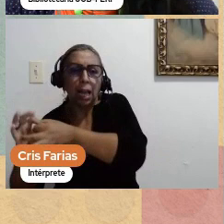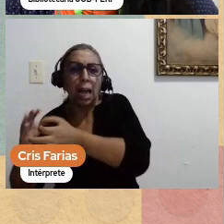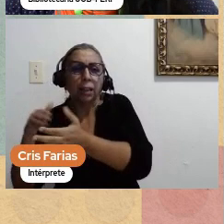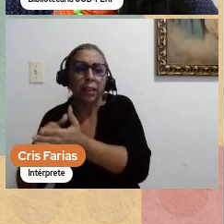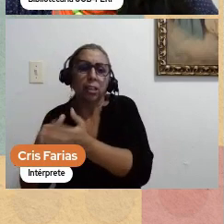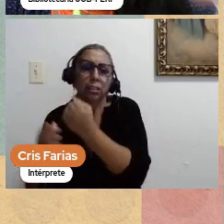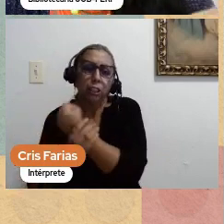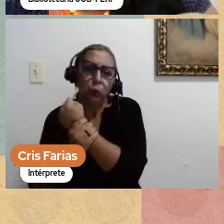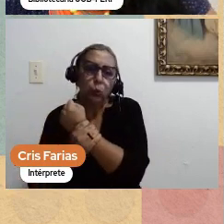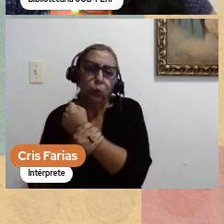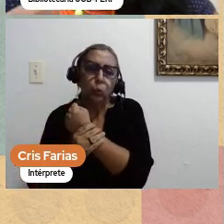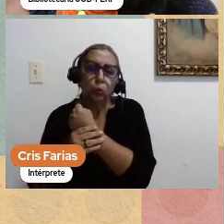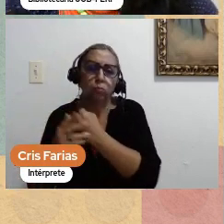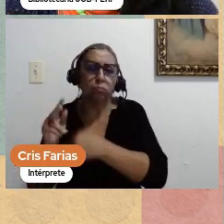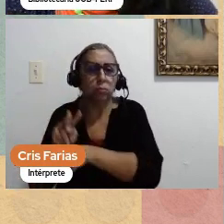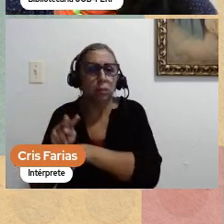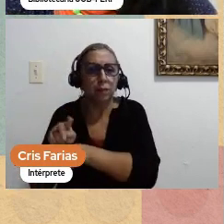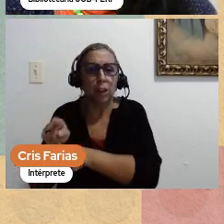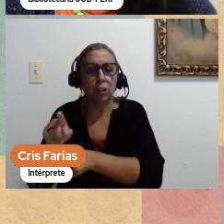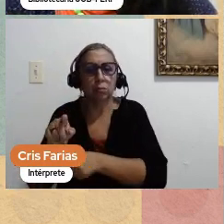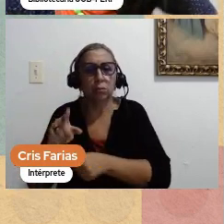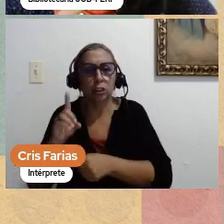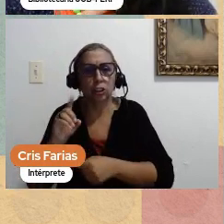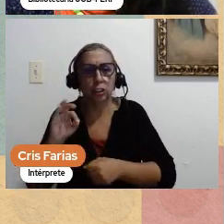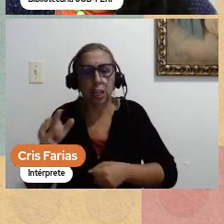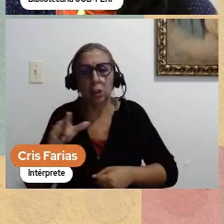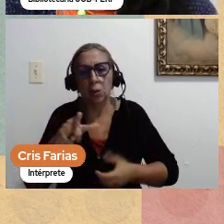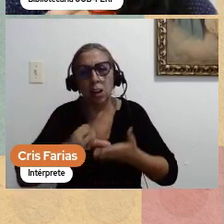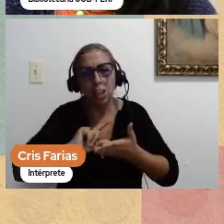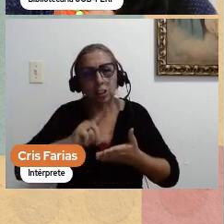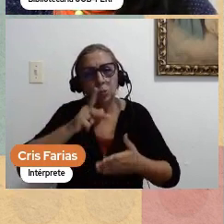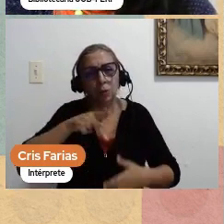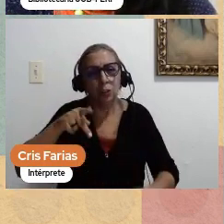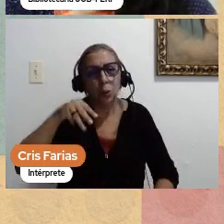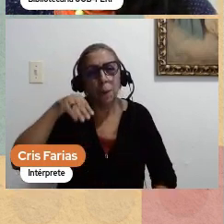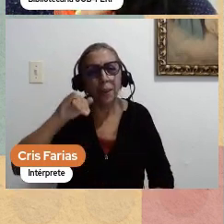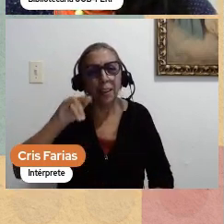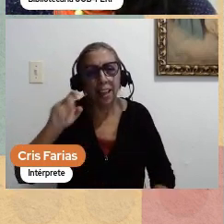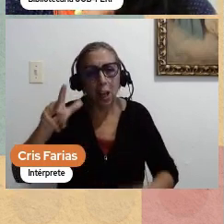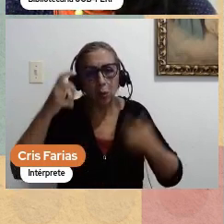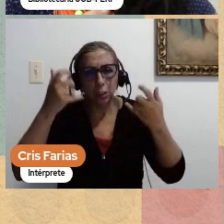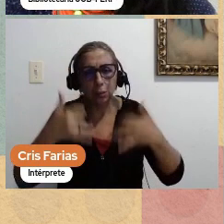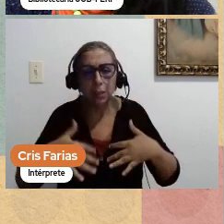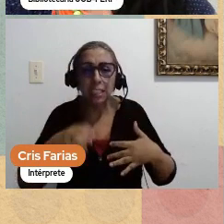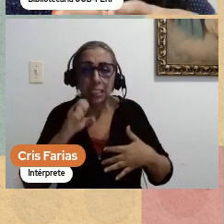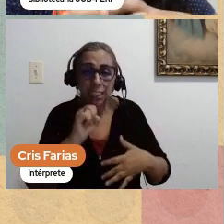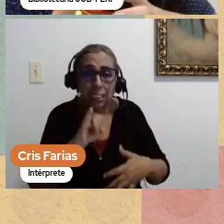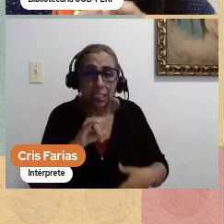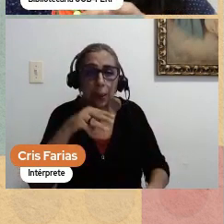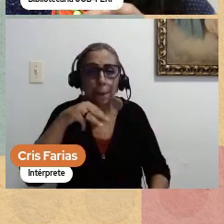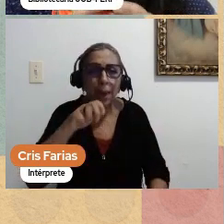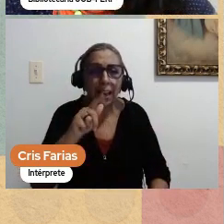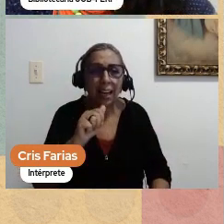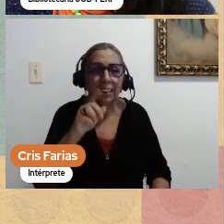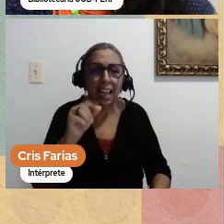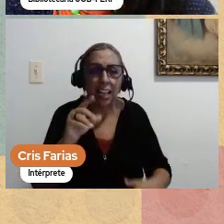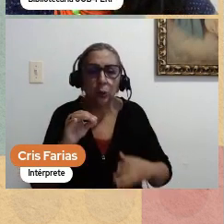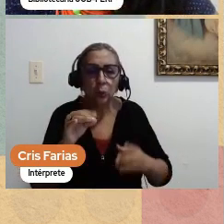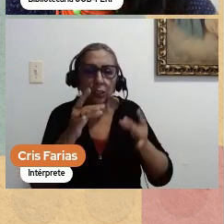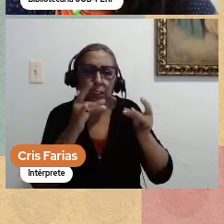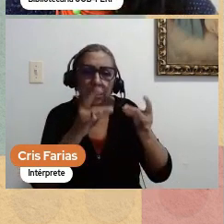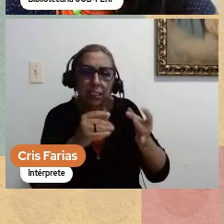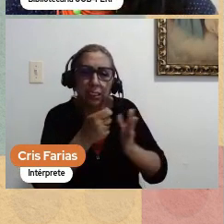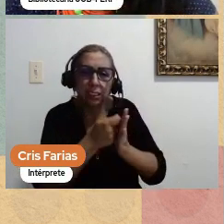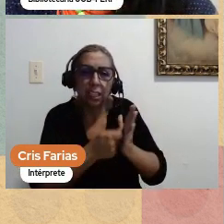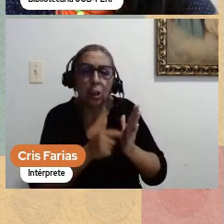desses documentos. Então, como o professor Miguel mencionou, se os metadados descritivos não tiverem, que é o